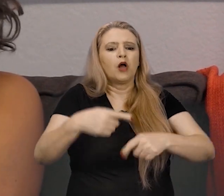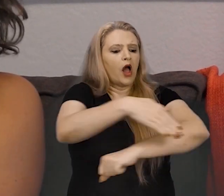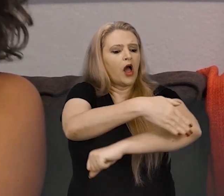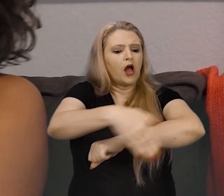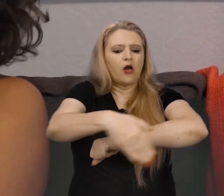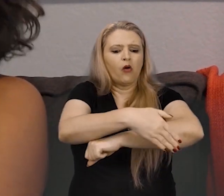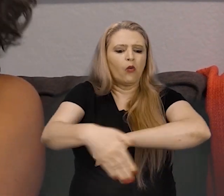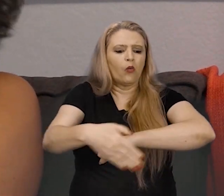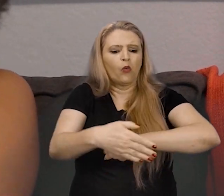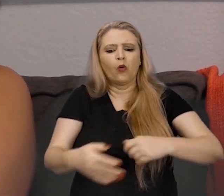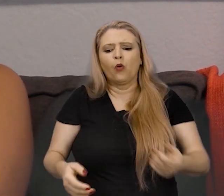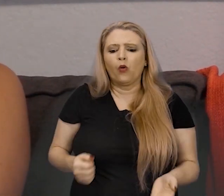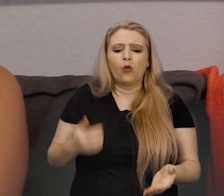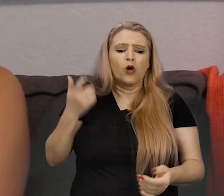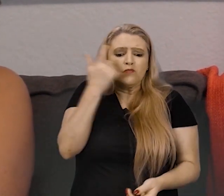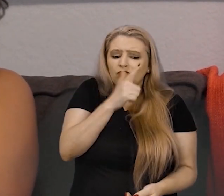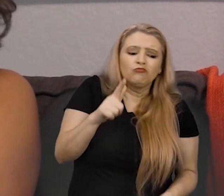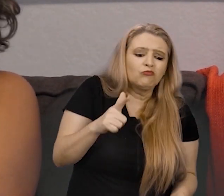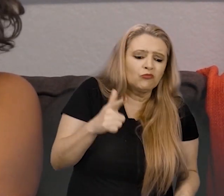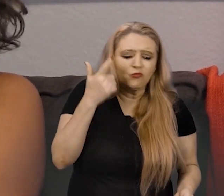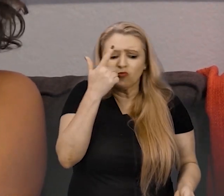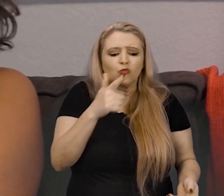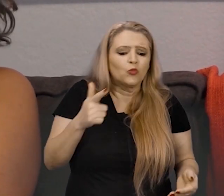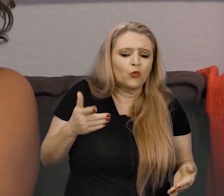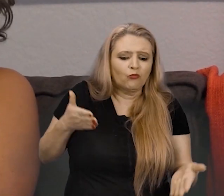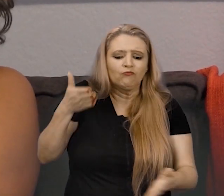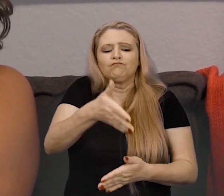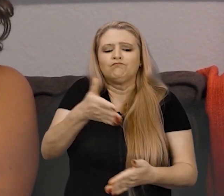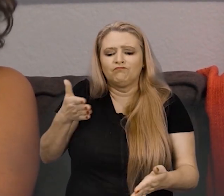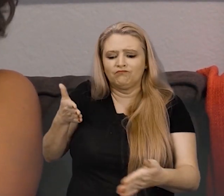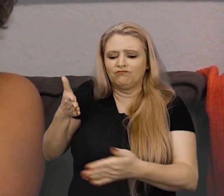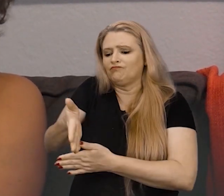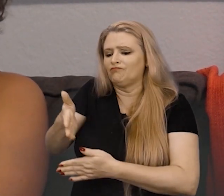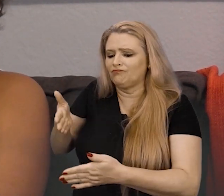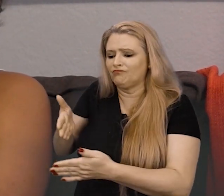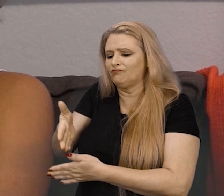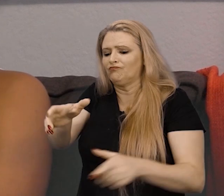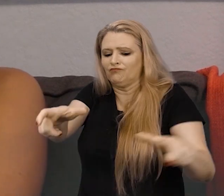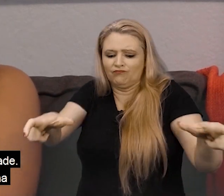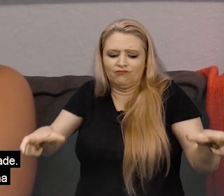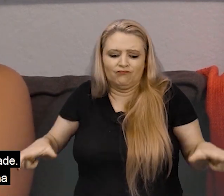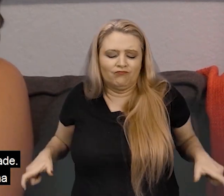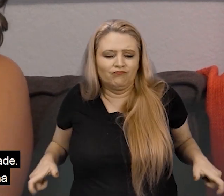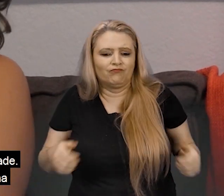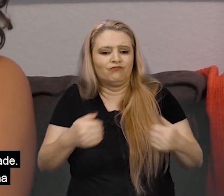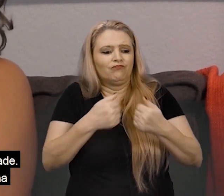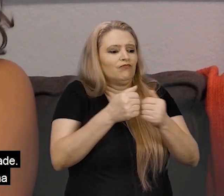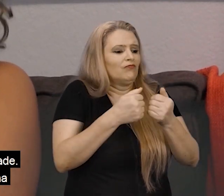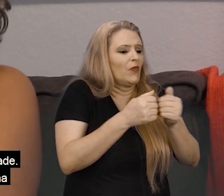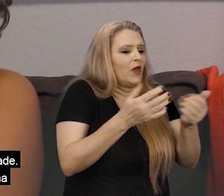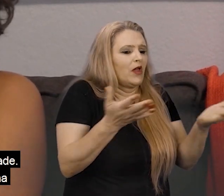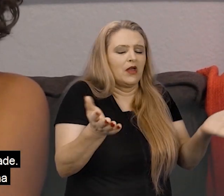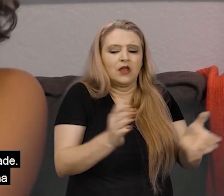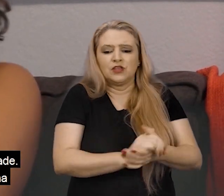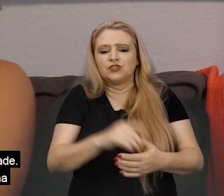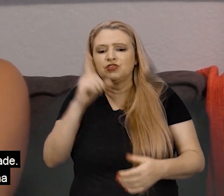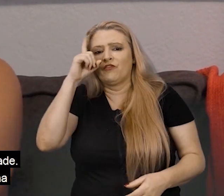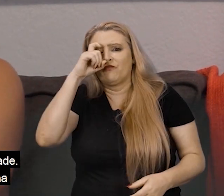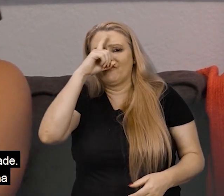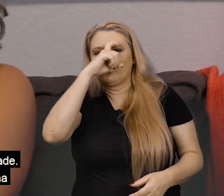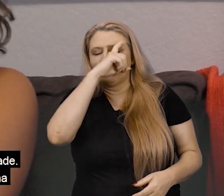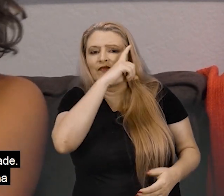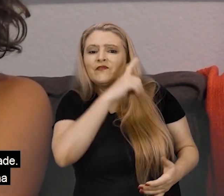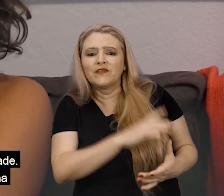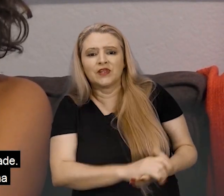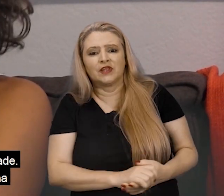ruas inacessíveis, com transportes inacessíveis, com exceção, sei lá, de um metrô, de um VLT, que tem